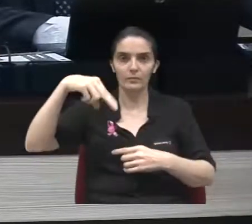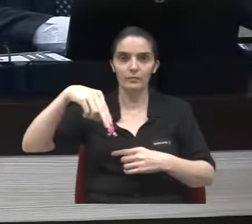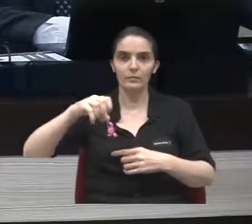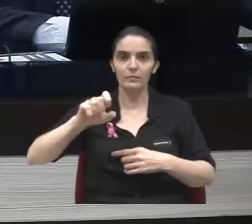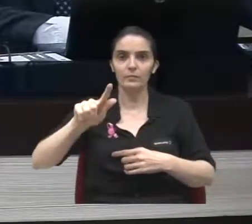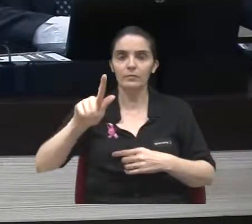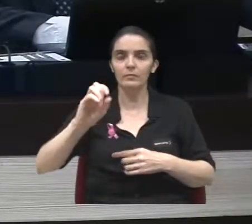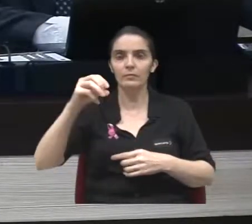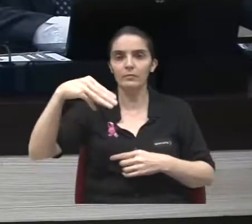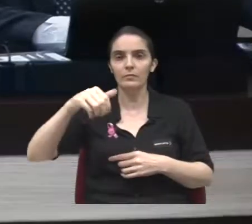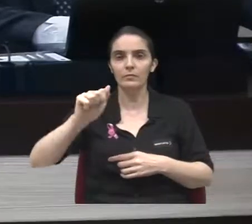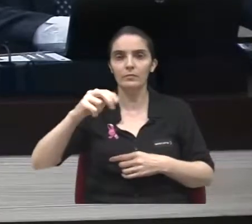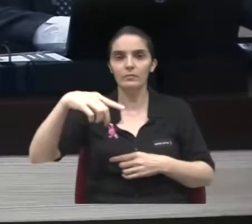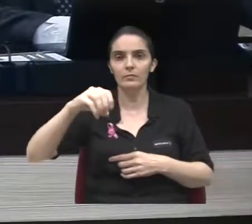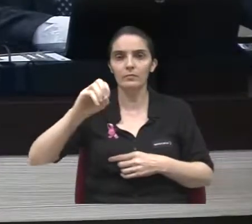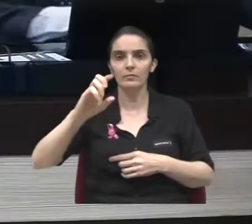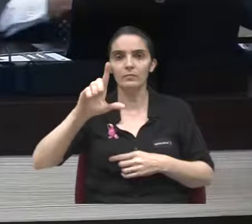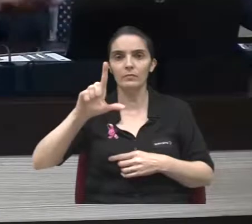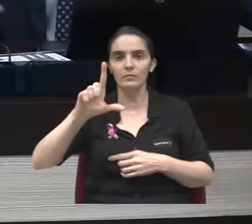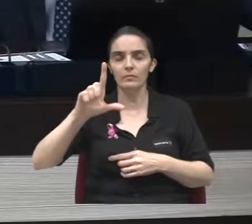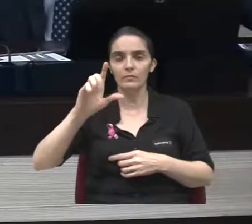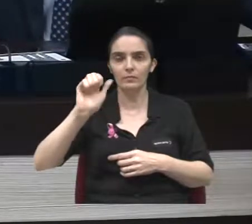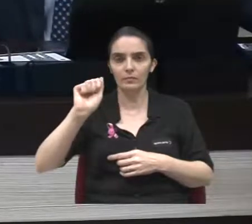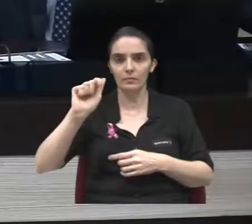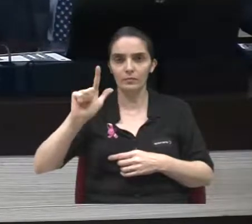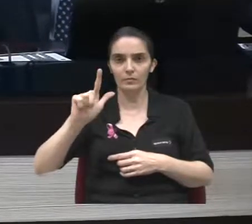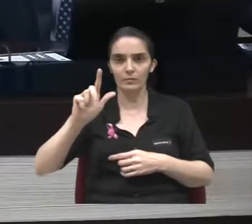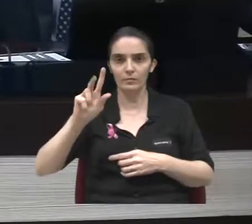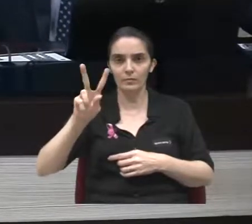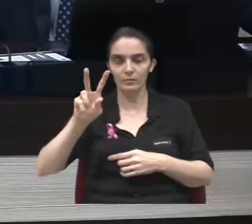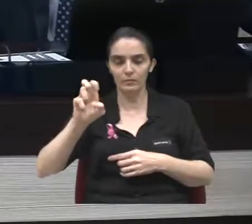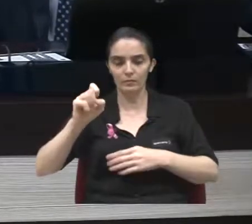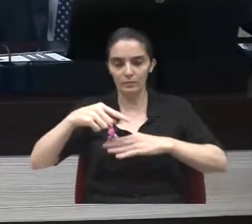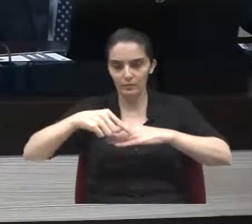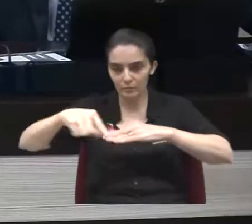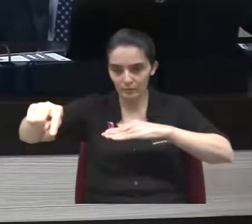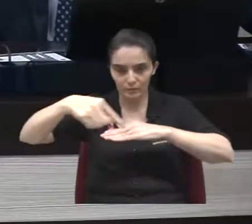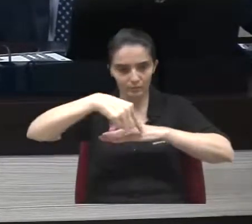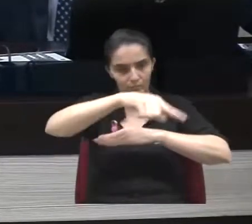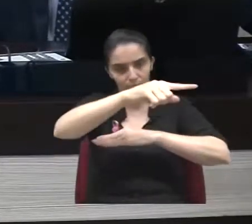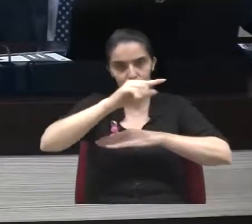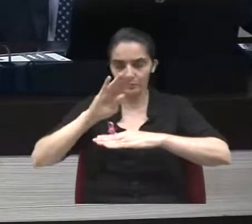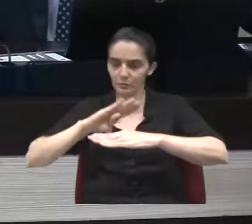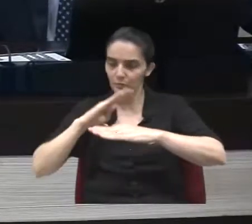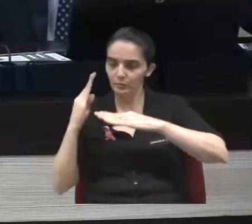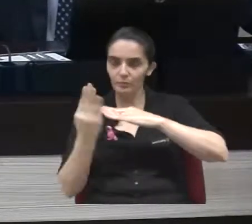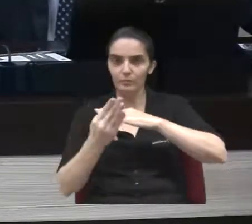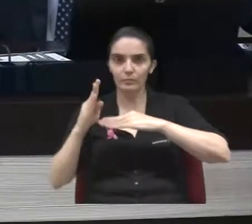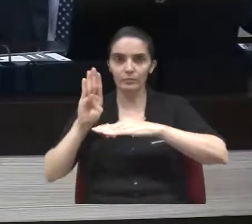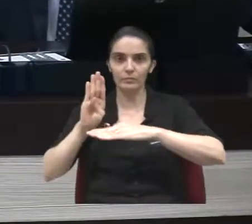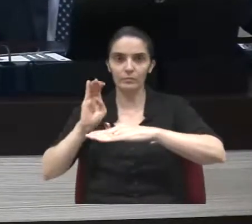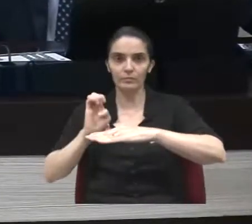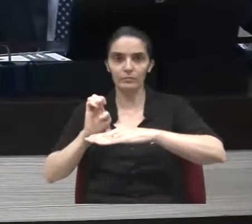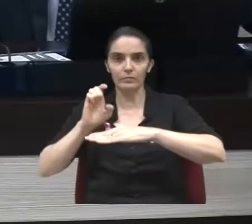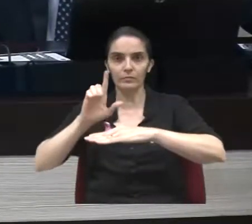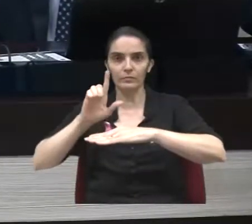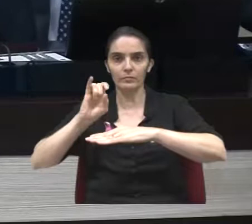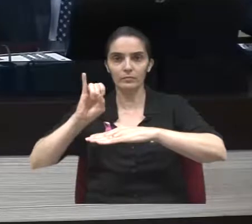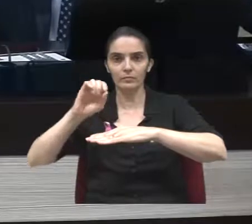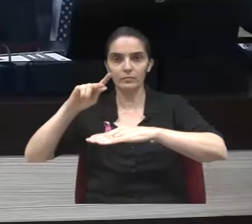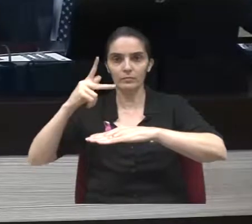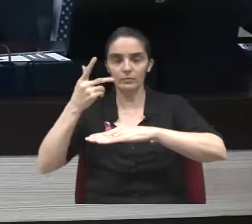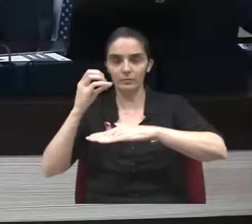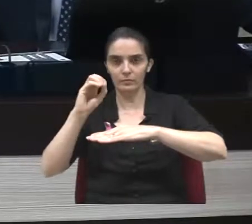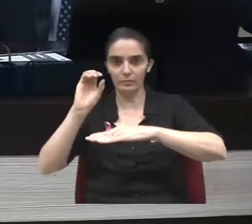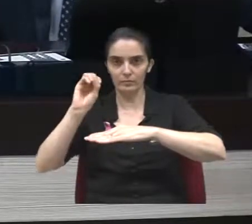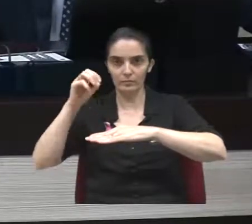a Avenida Prefeito Ari Levi Pereira, no bairro Belinho Meto, nas imediações do Calcário Cruzeiro. Autoria, vereador Dr.